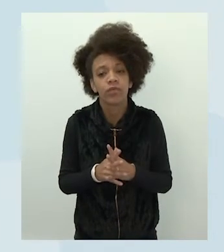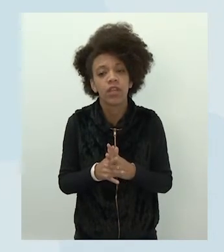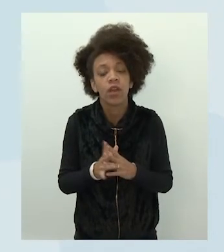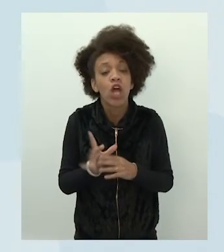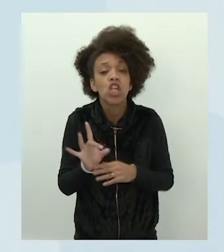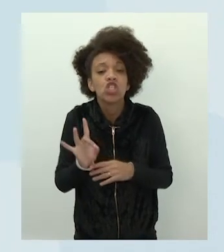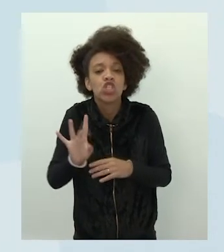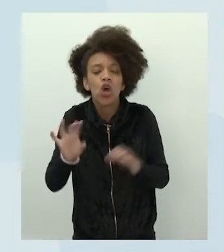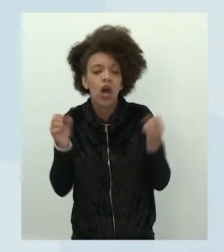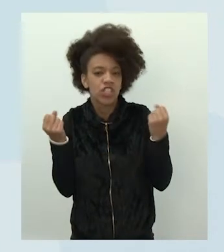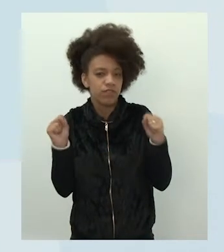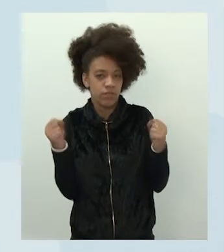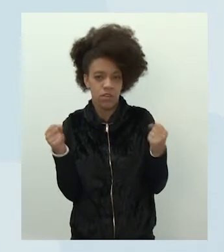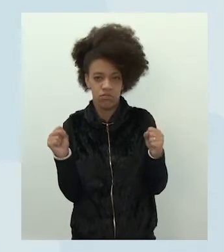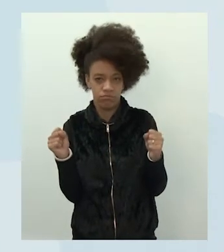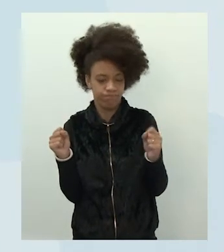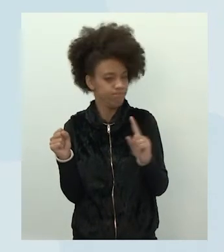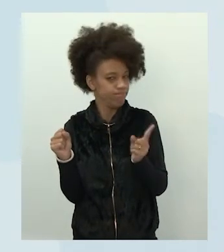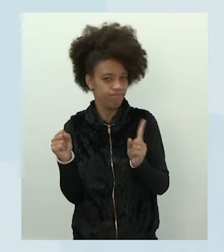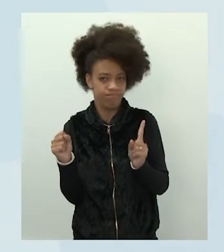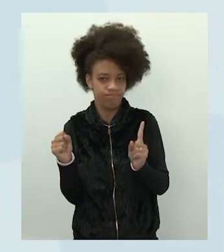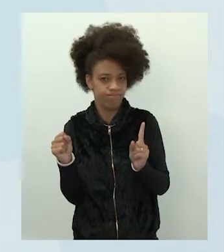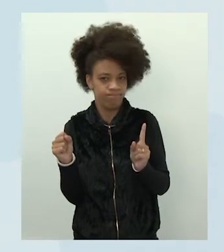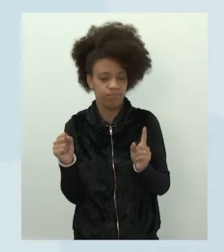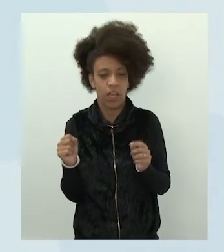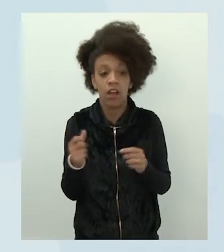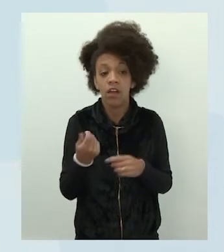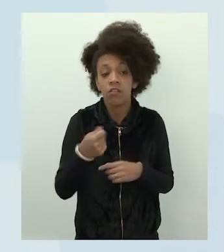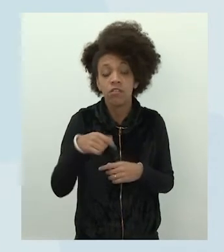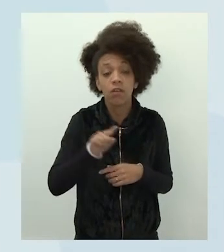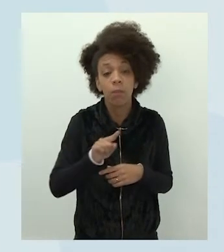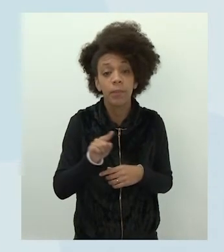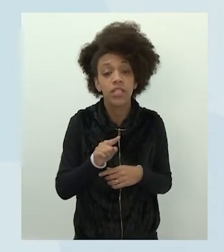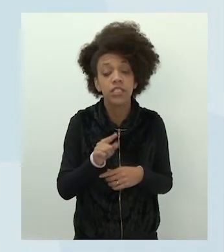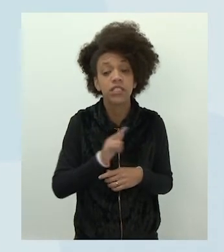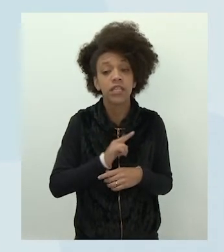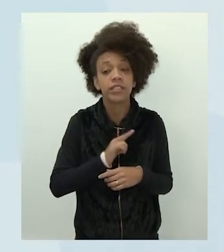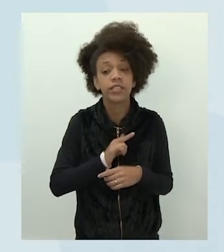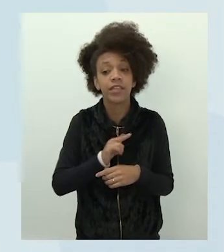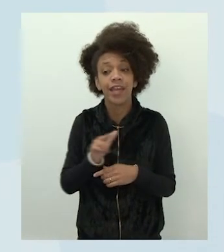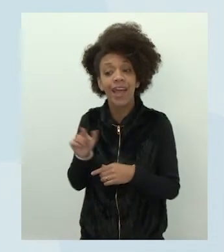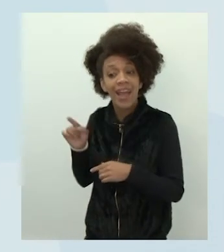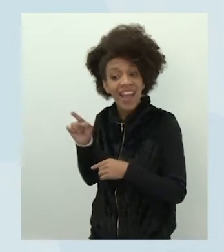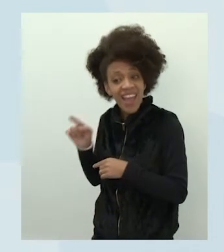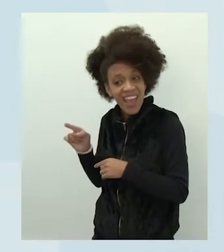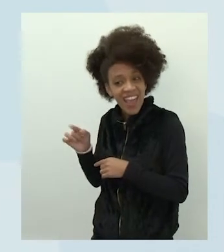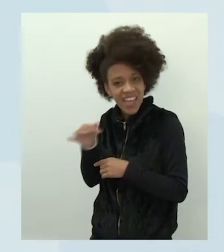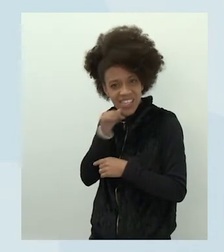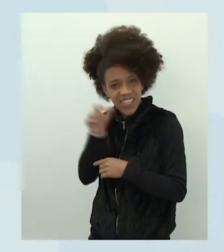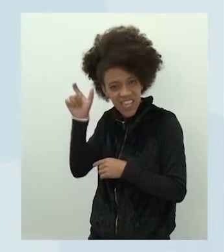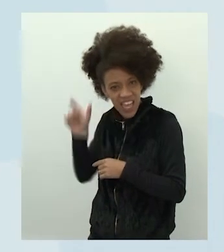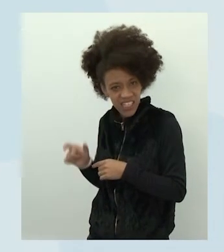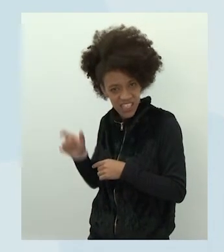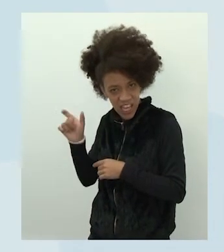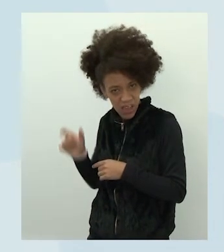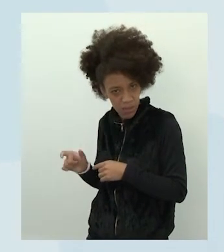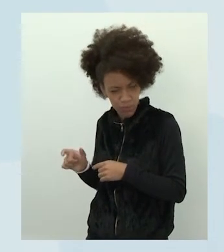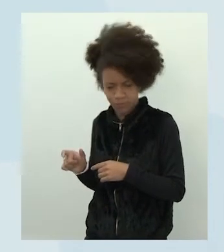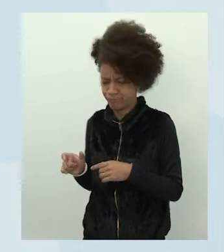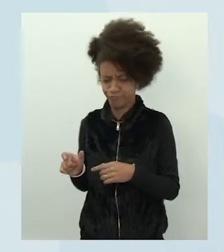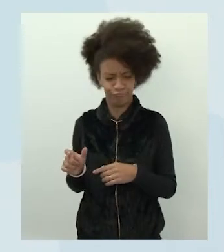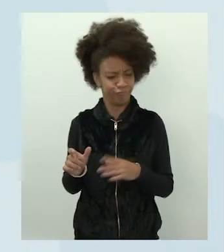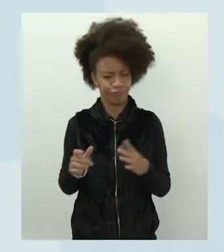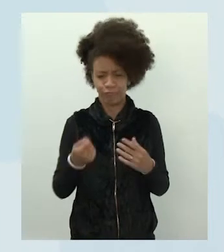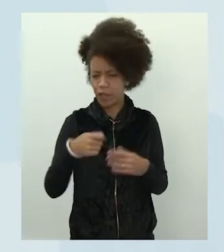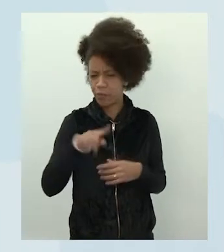apenas atividade física. Não precisamos ter esses estereótipos que eu mostrei aí, quer dizer,